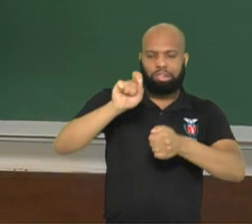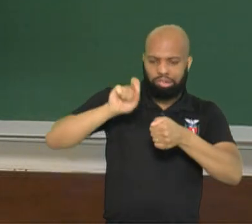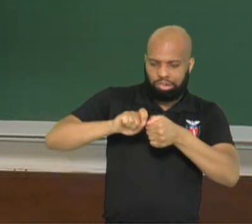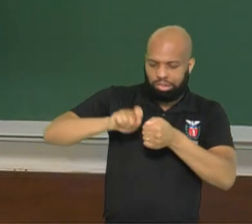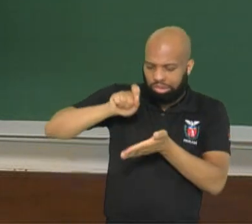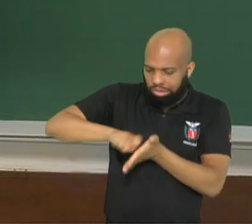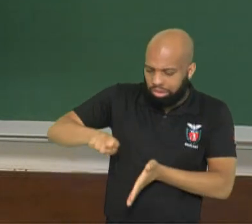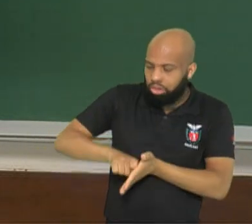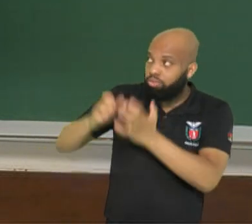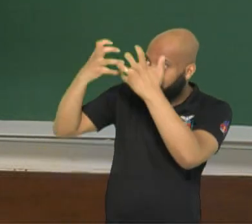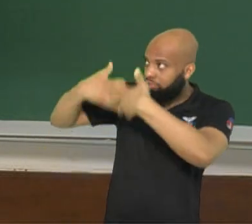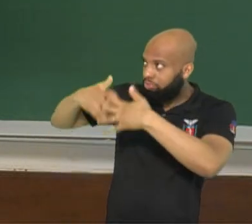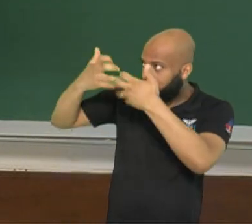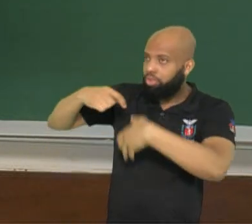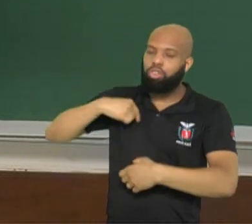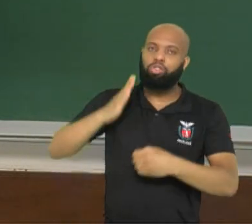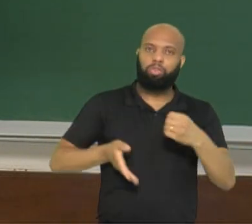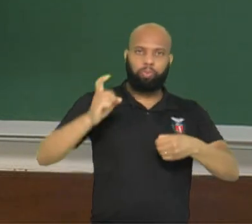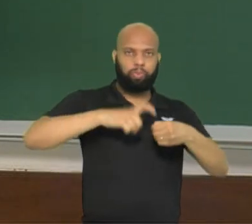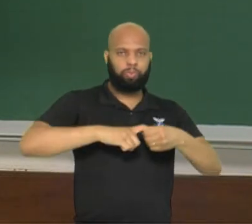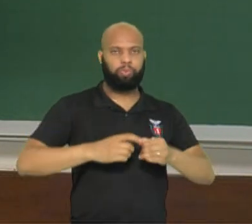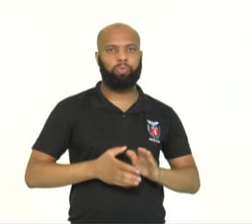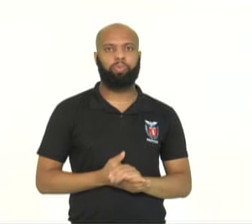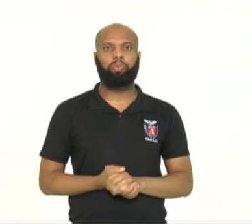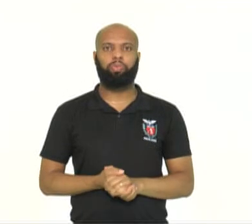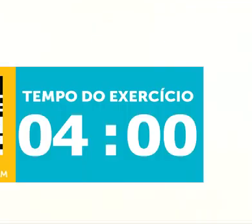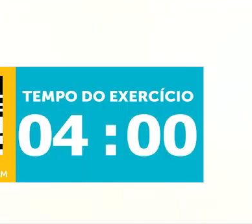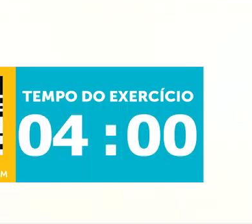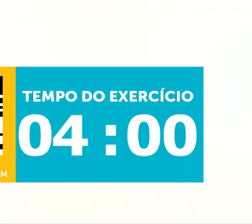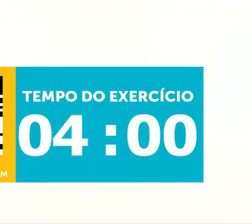você resolver esse exercício e eu já volto.